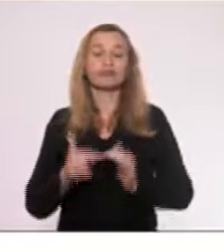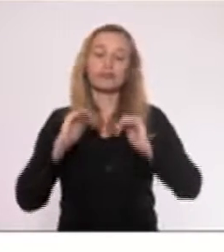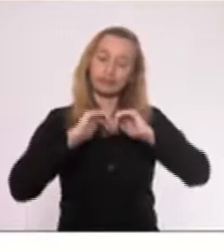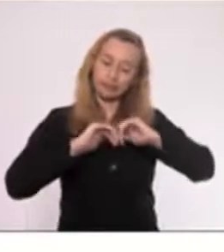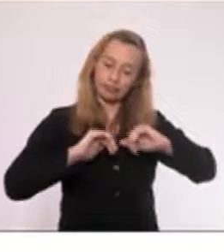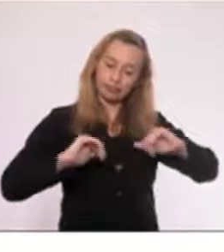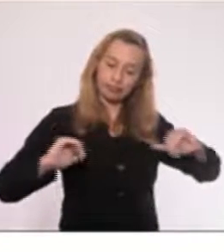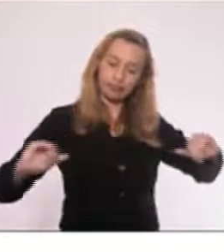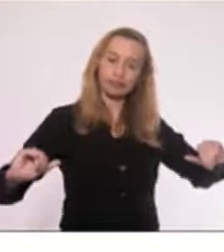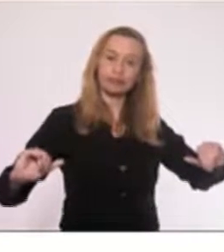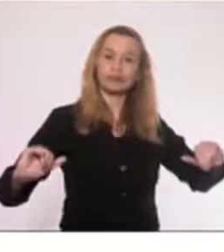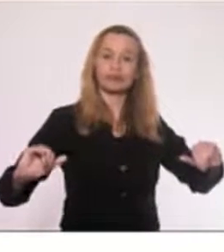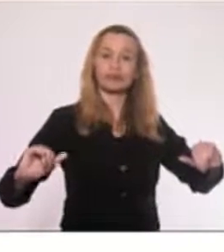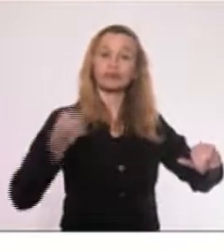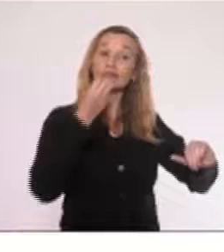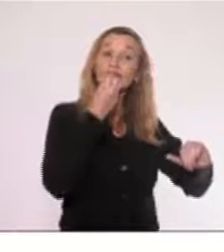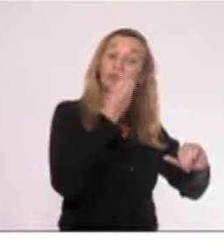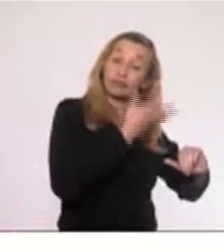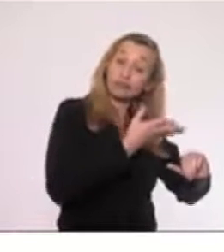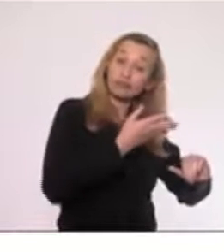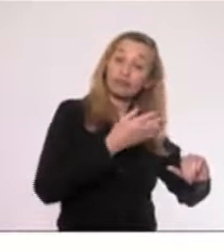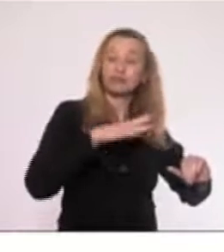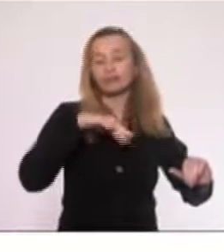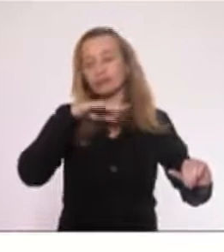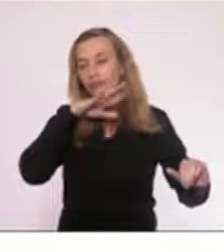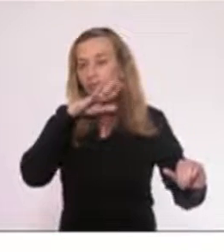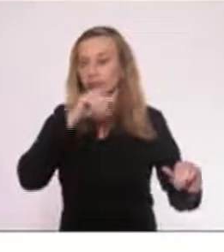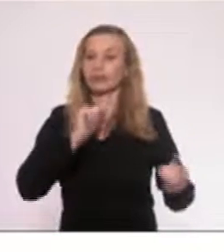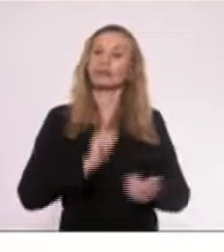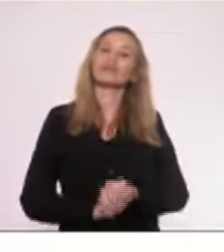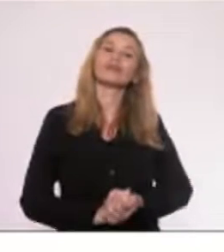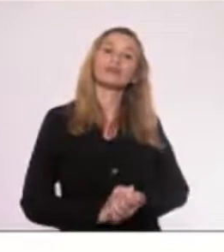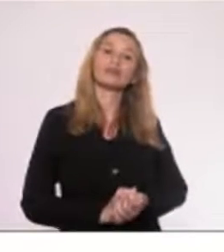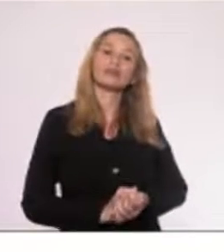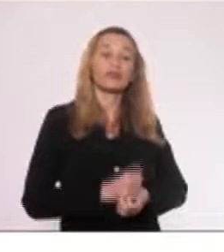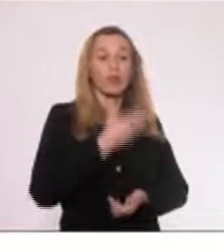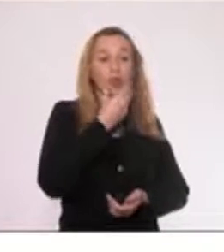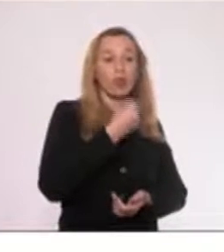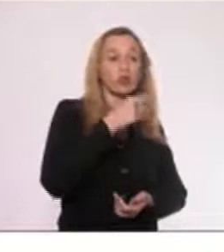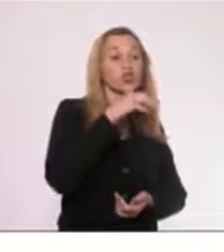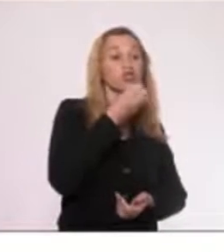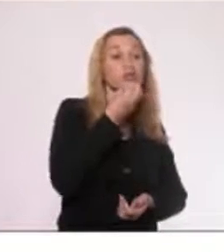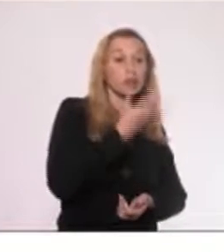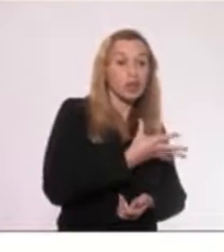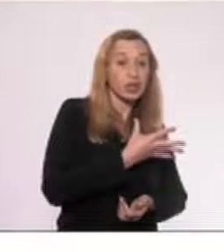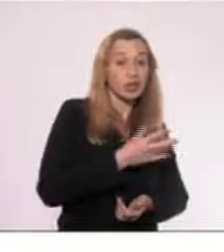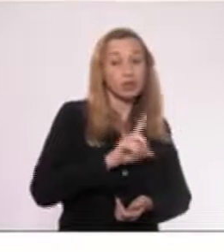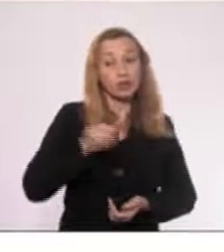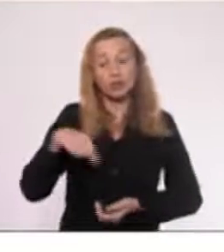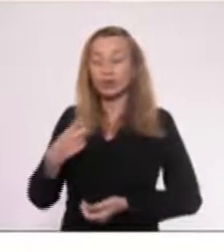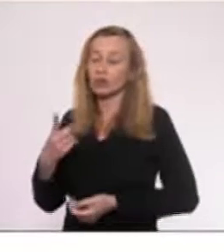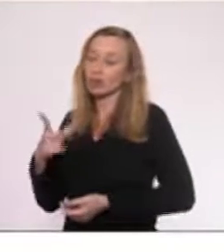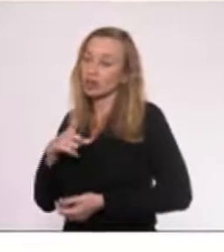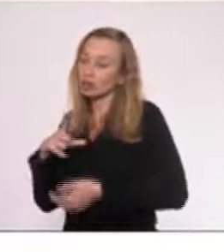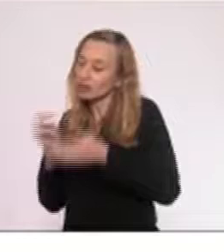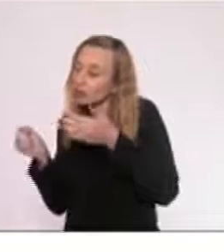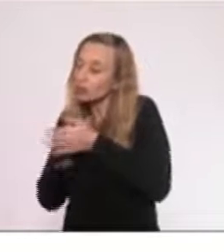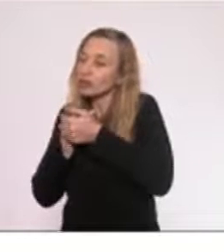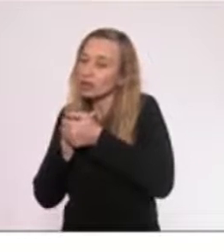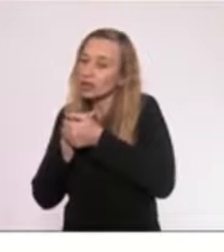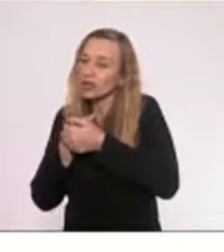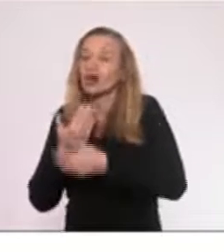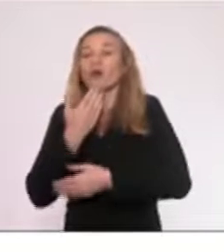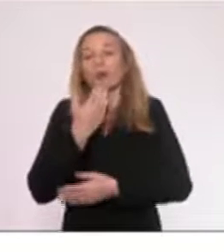o joio do trigo, os homens de bem e aqueles que têm algo a esconder. Eu